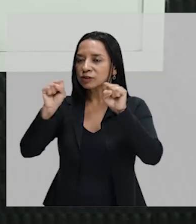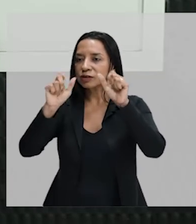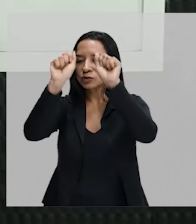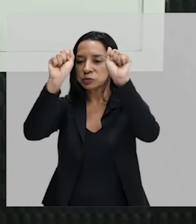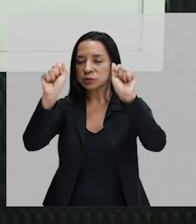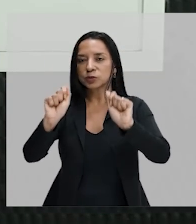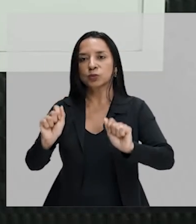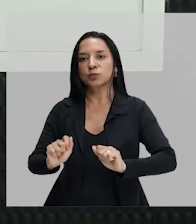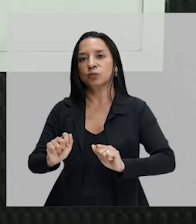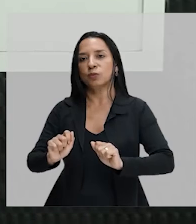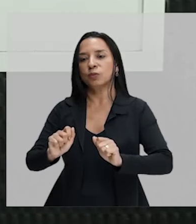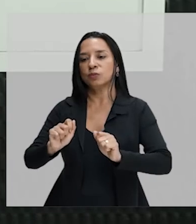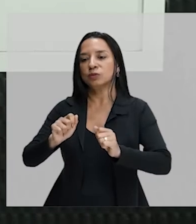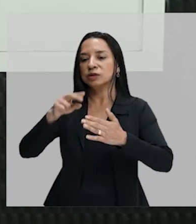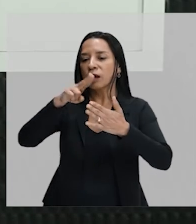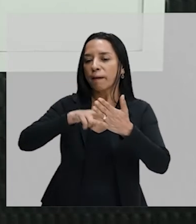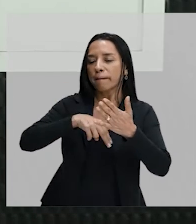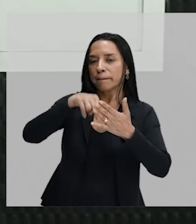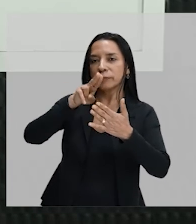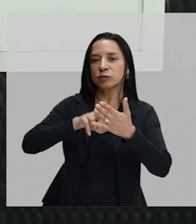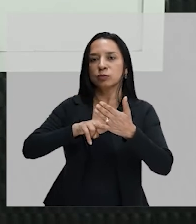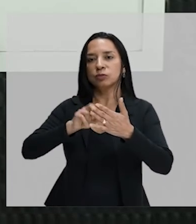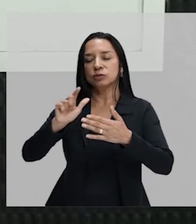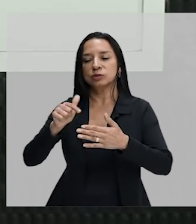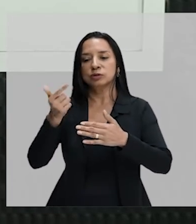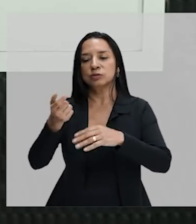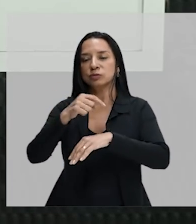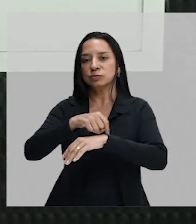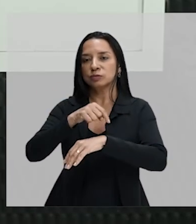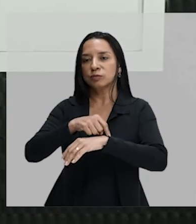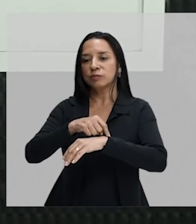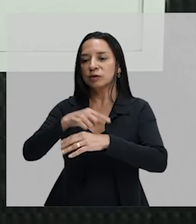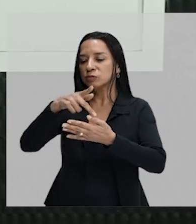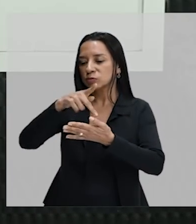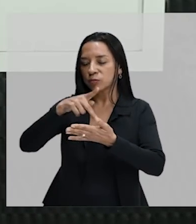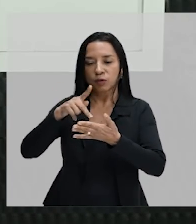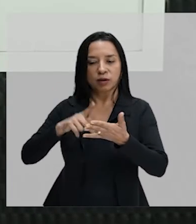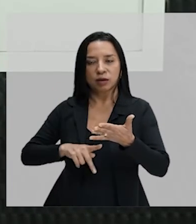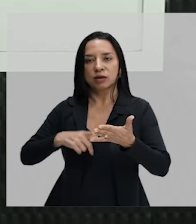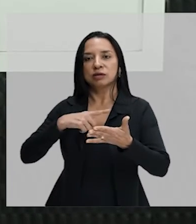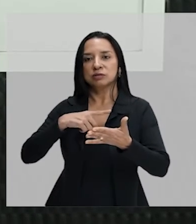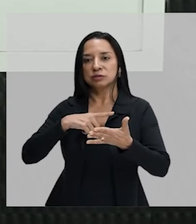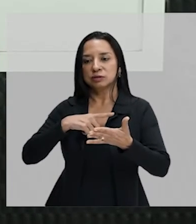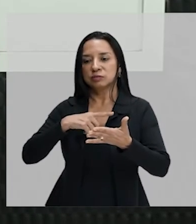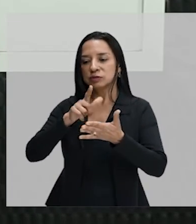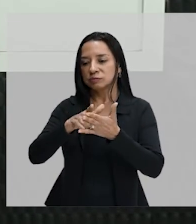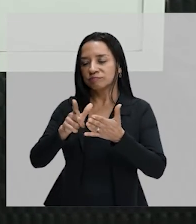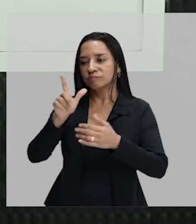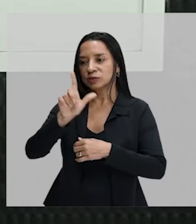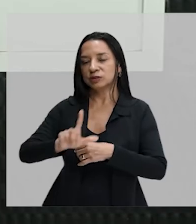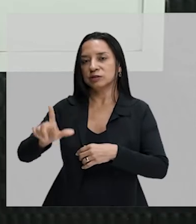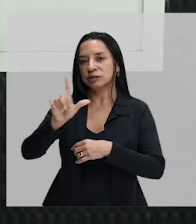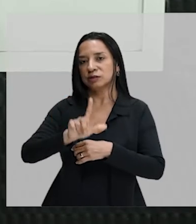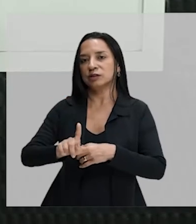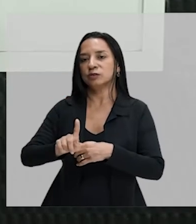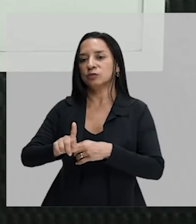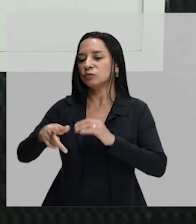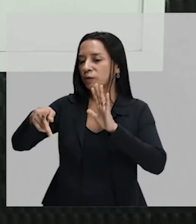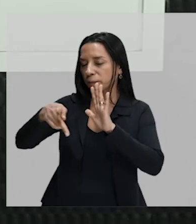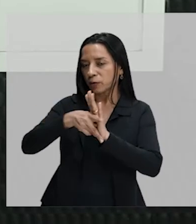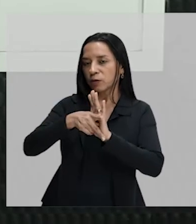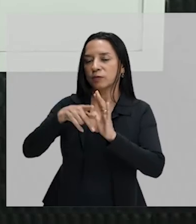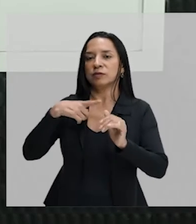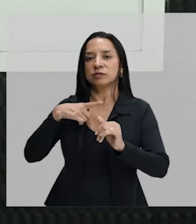pintores, e outros momentos poetas, em outros momentos a literatura em si. Então nós